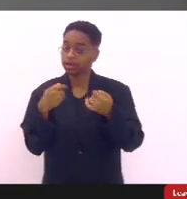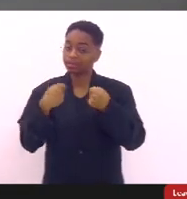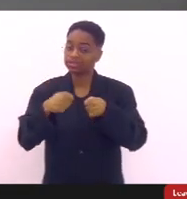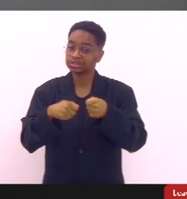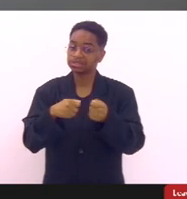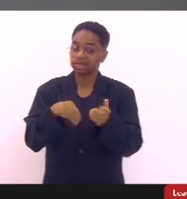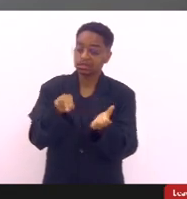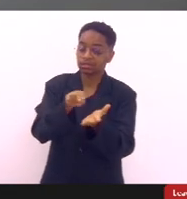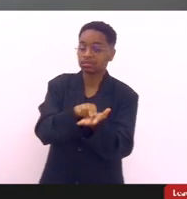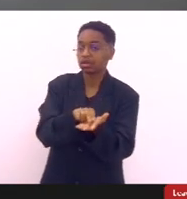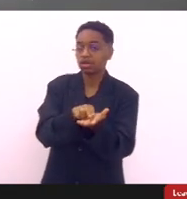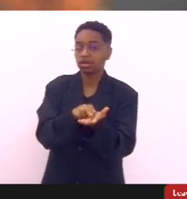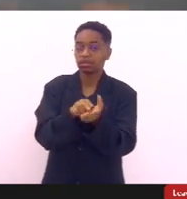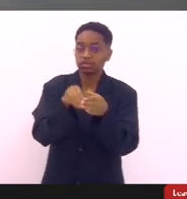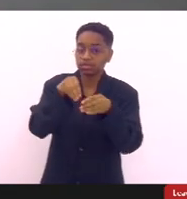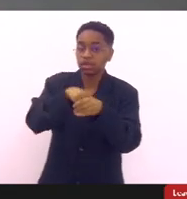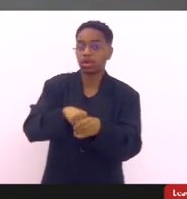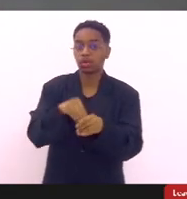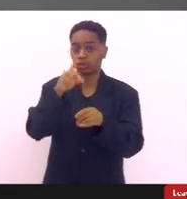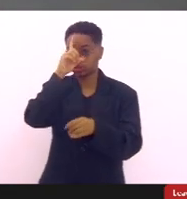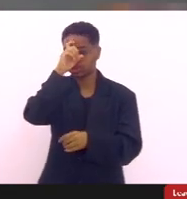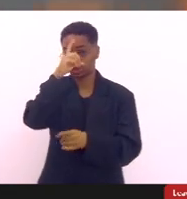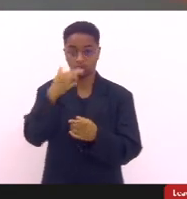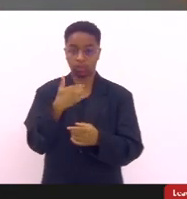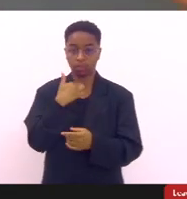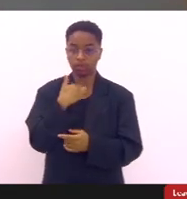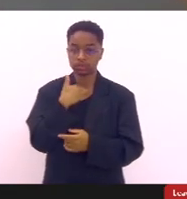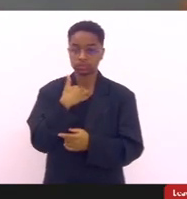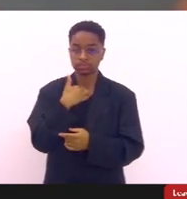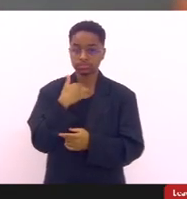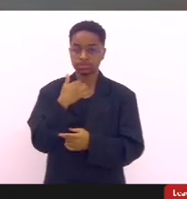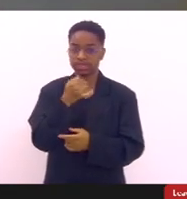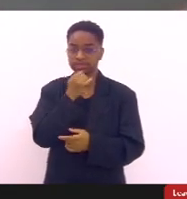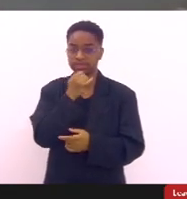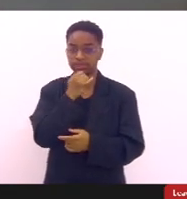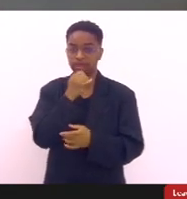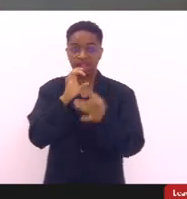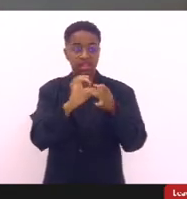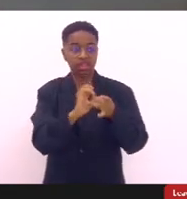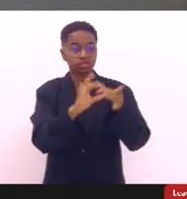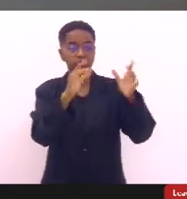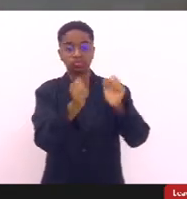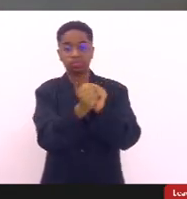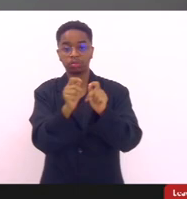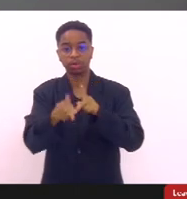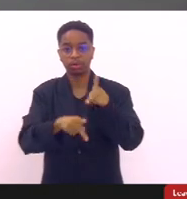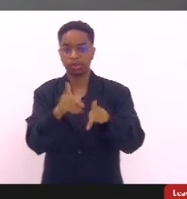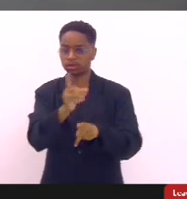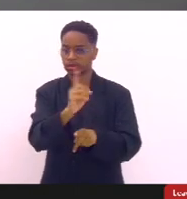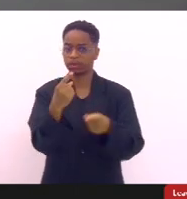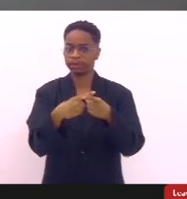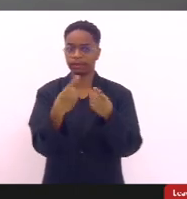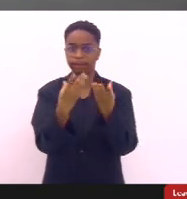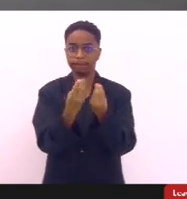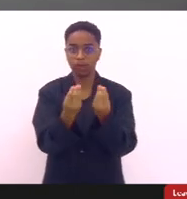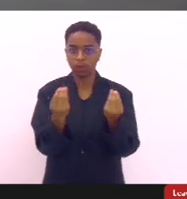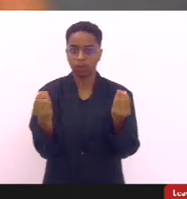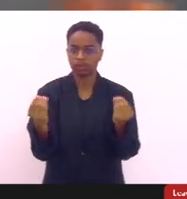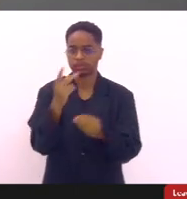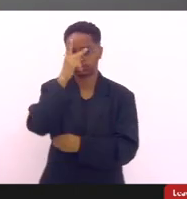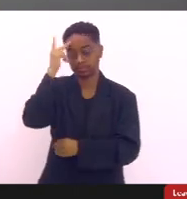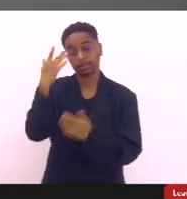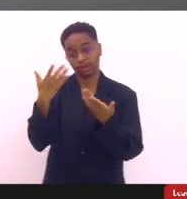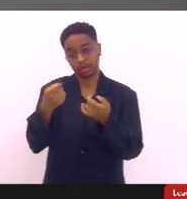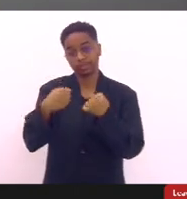Você não pode botá-los no hospital de Parreiras, no hospital de população livre, porque eles são muitos. Eles precisam